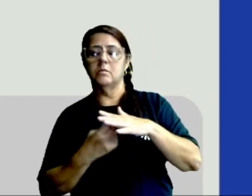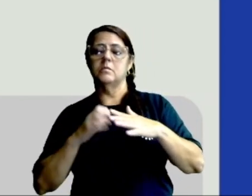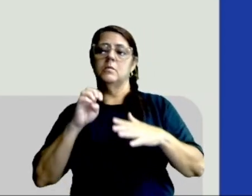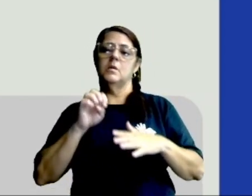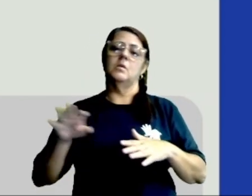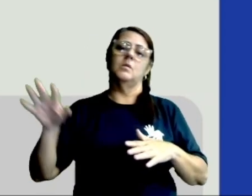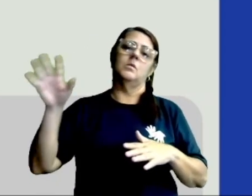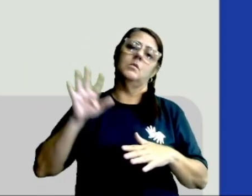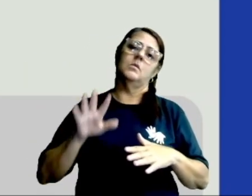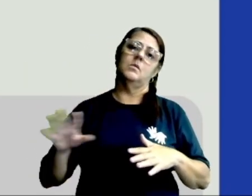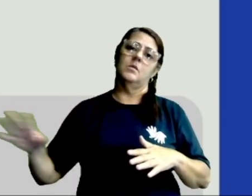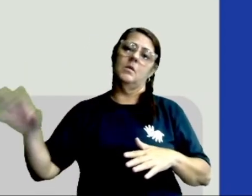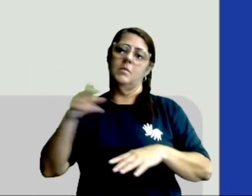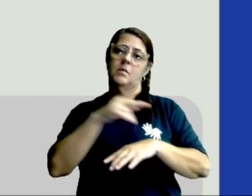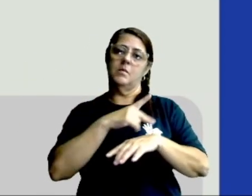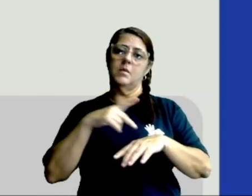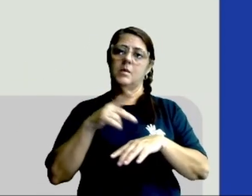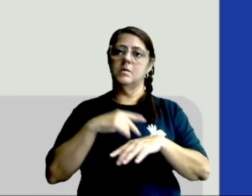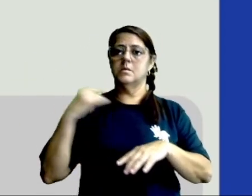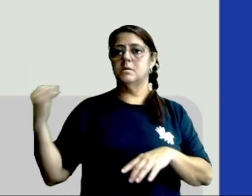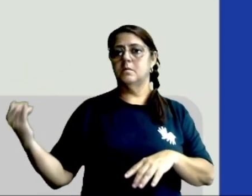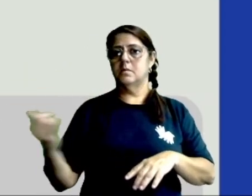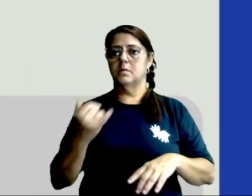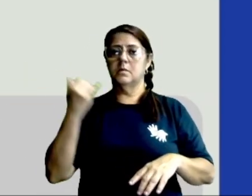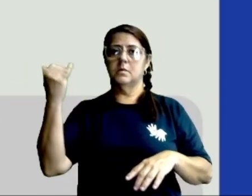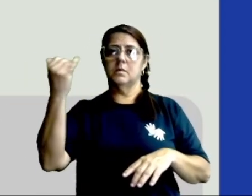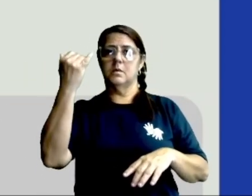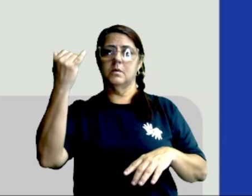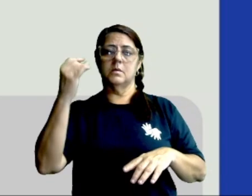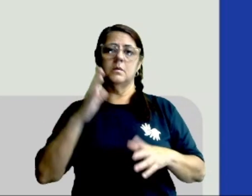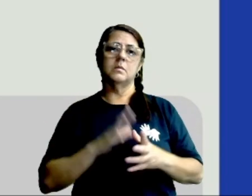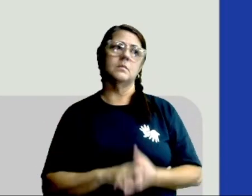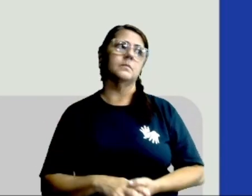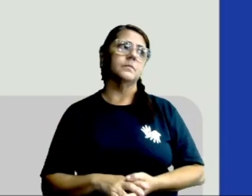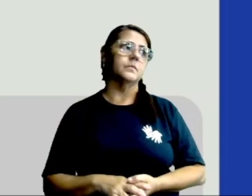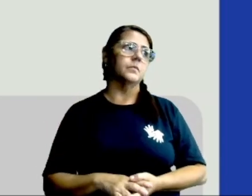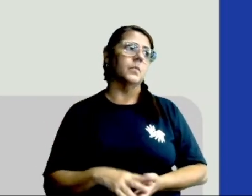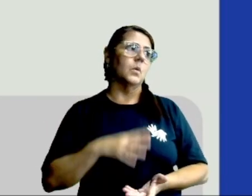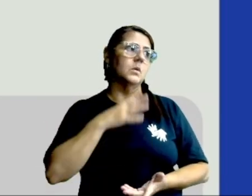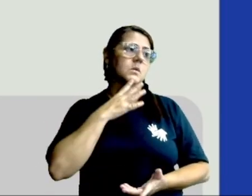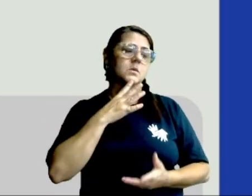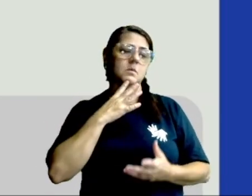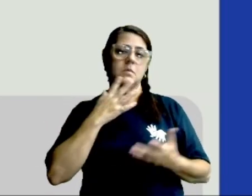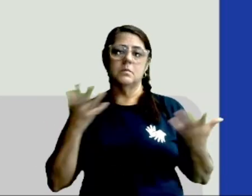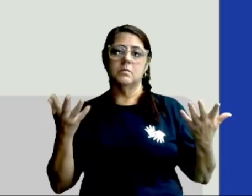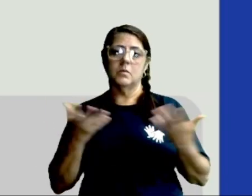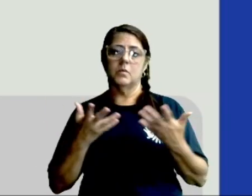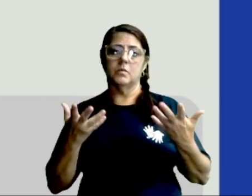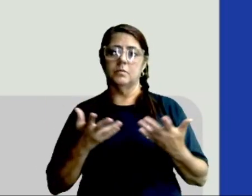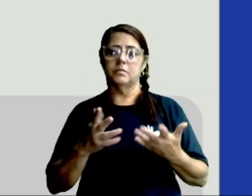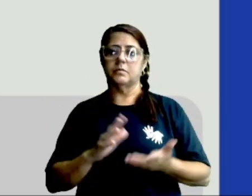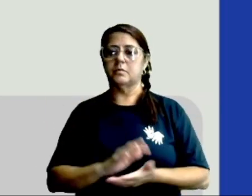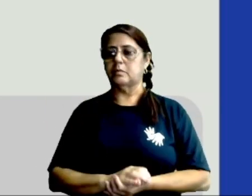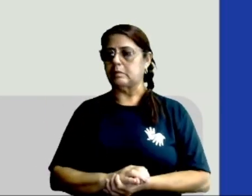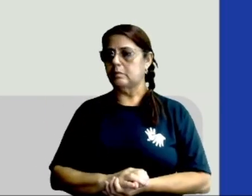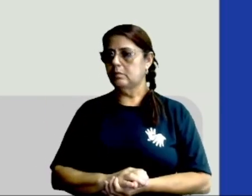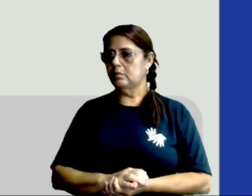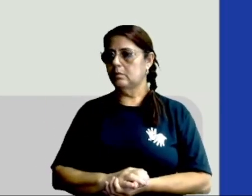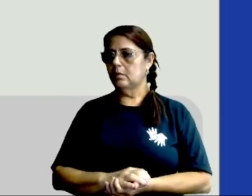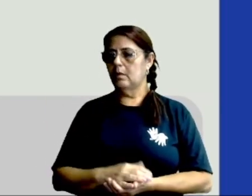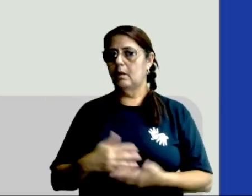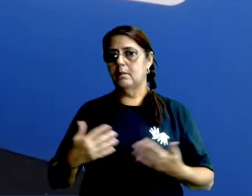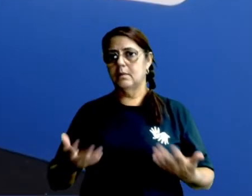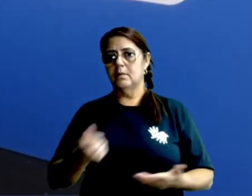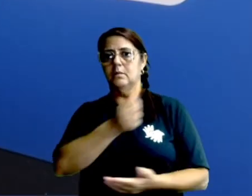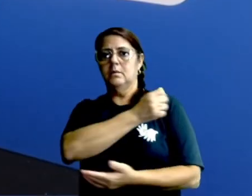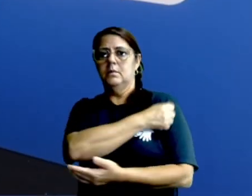continua sendo um continente muito importante e com influência muito grande até nos dias de hoje, certo? Então, meus